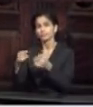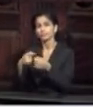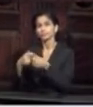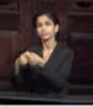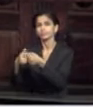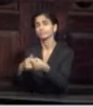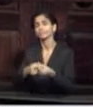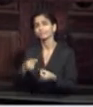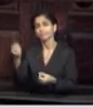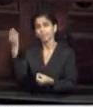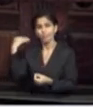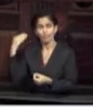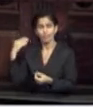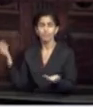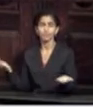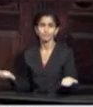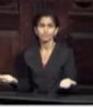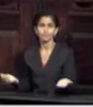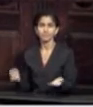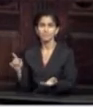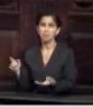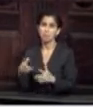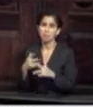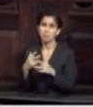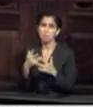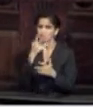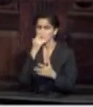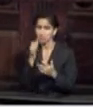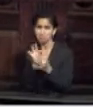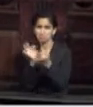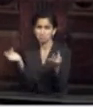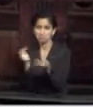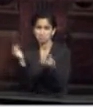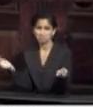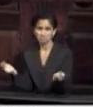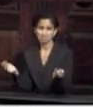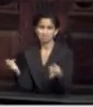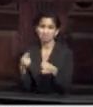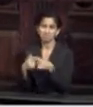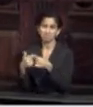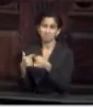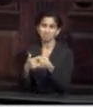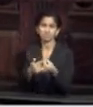interior que não interessam a ninguém? Os municípios do interior,